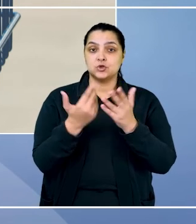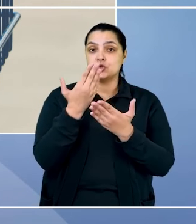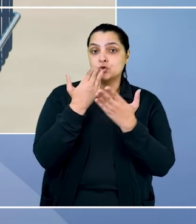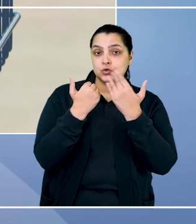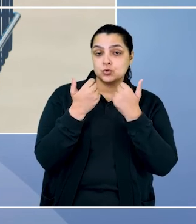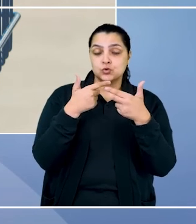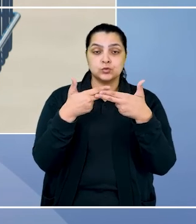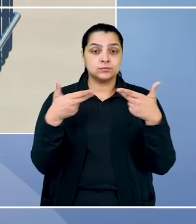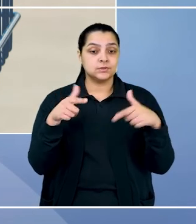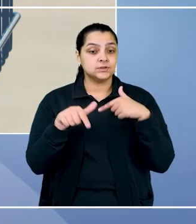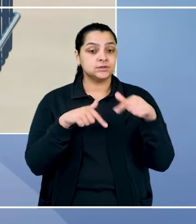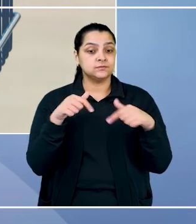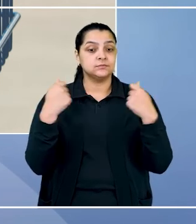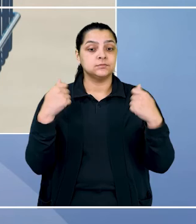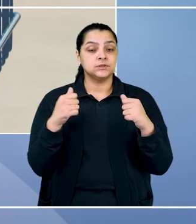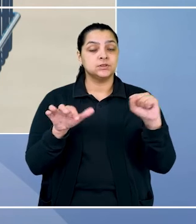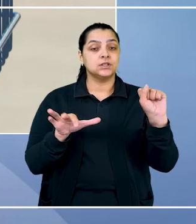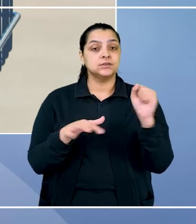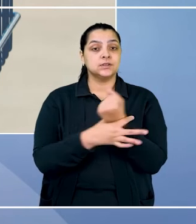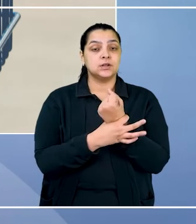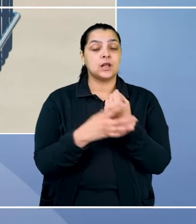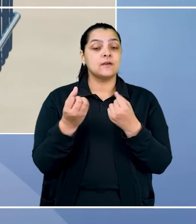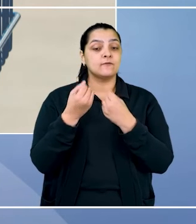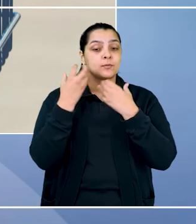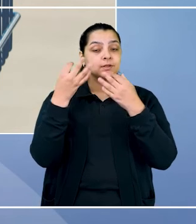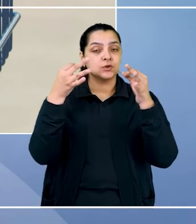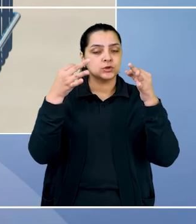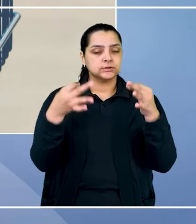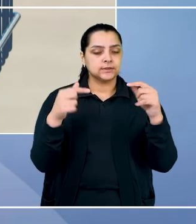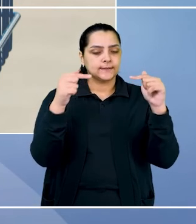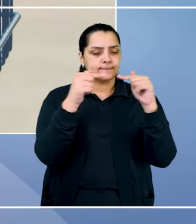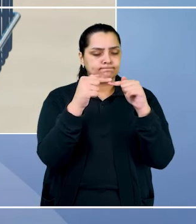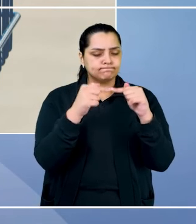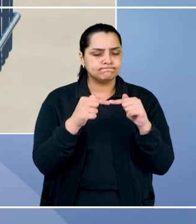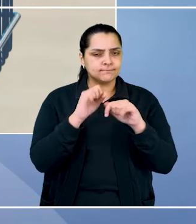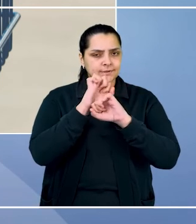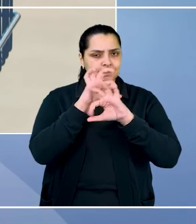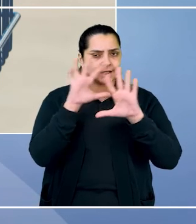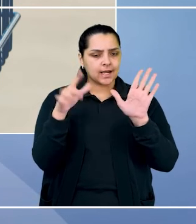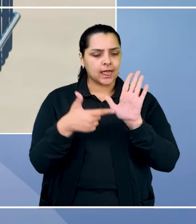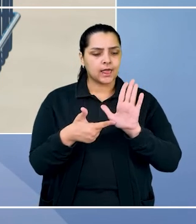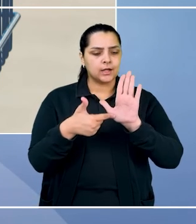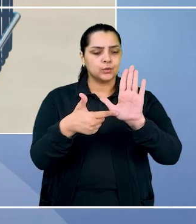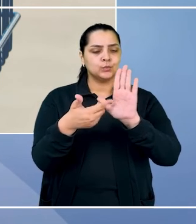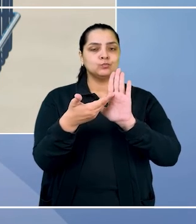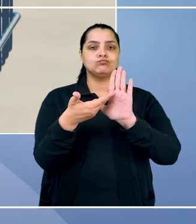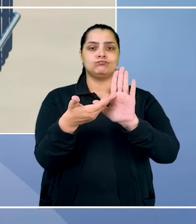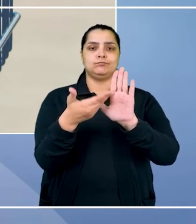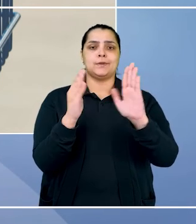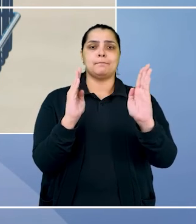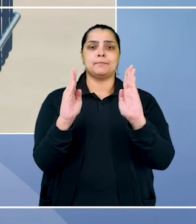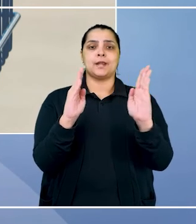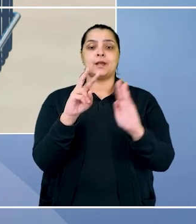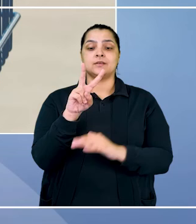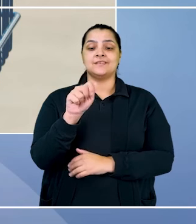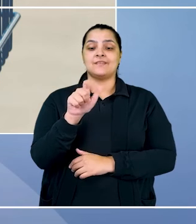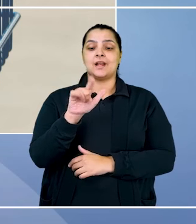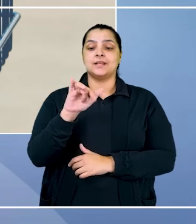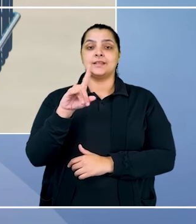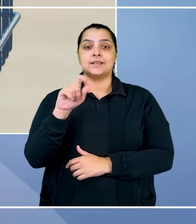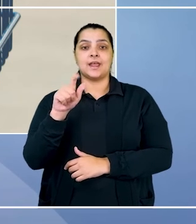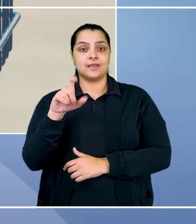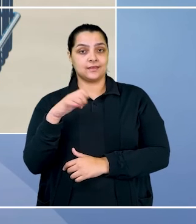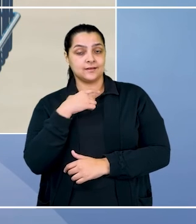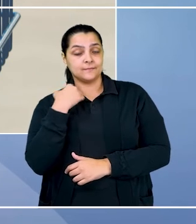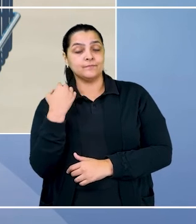de produtos ou serviços devem assegurar informações corretas, claras, precisas, prazos de validade